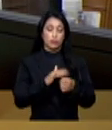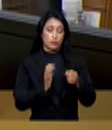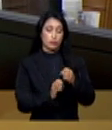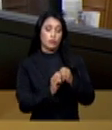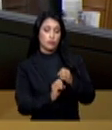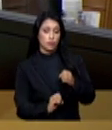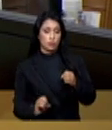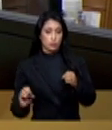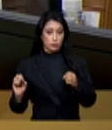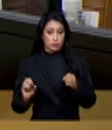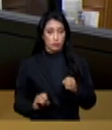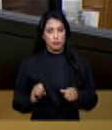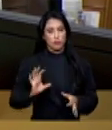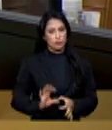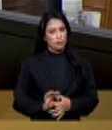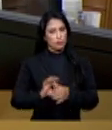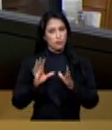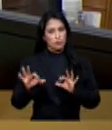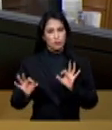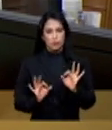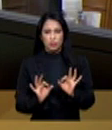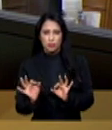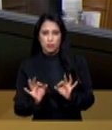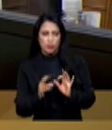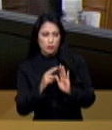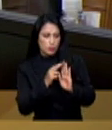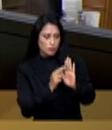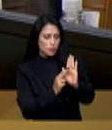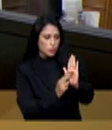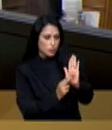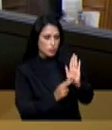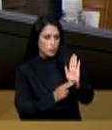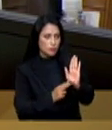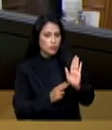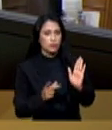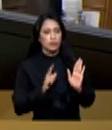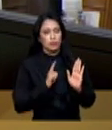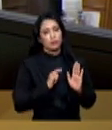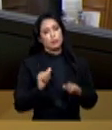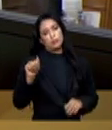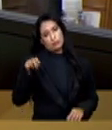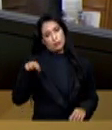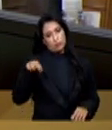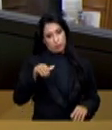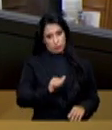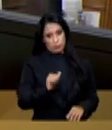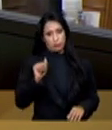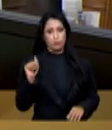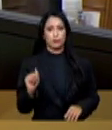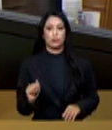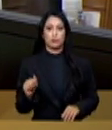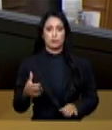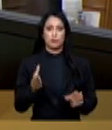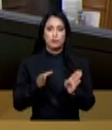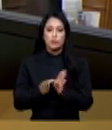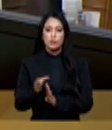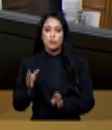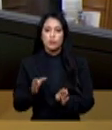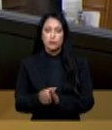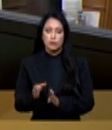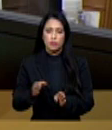básico ao turismo elaboração de normas por parte da agência Federal a